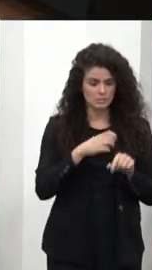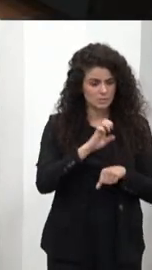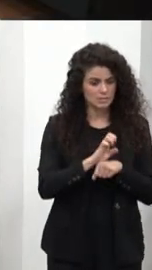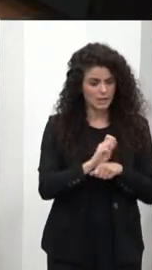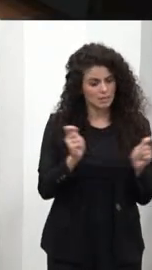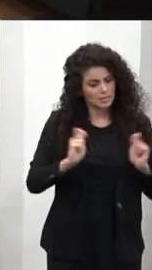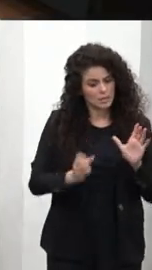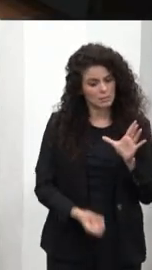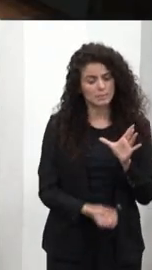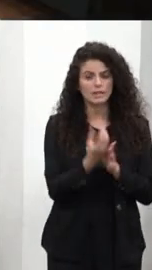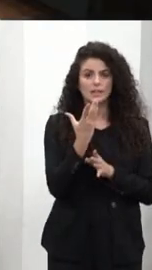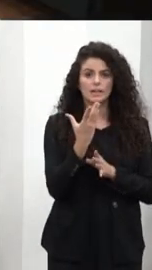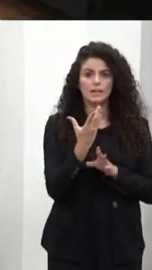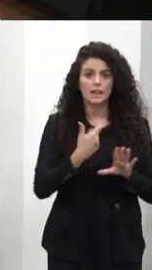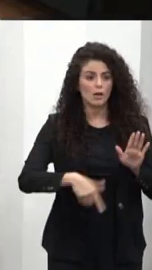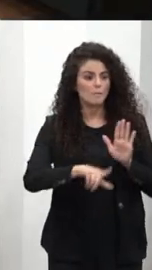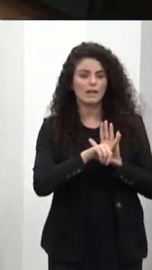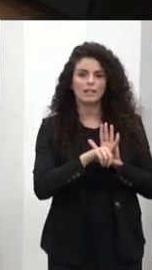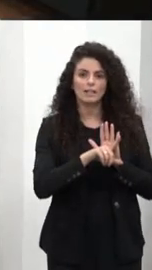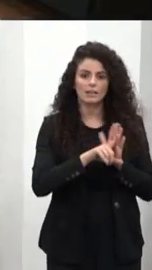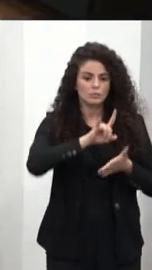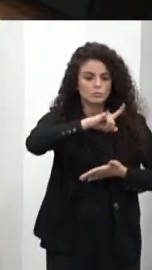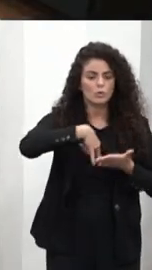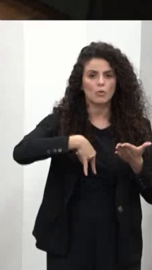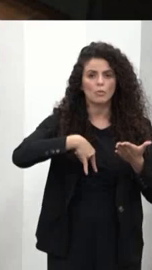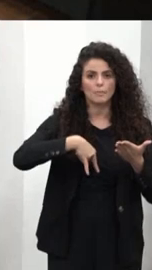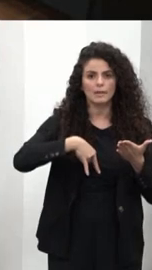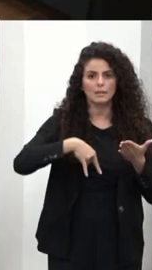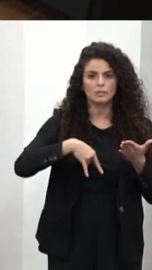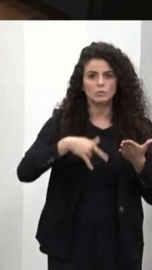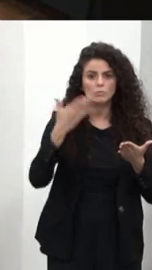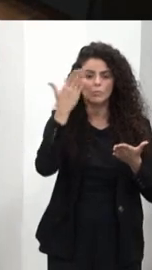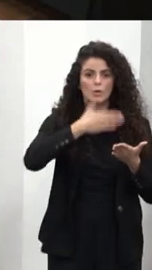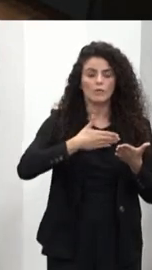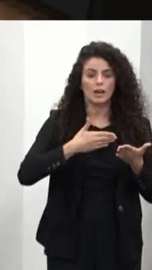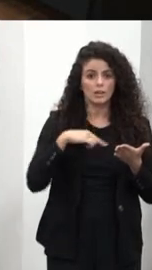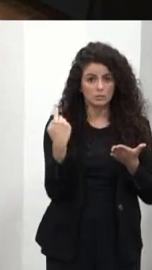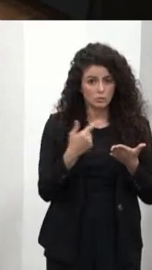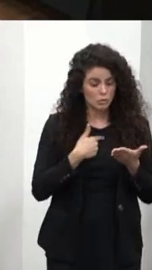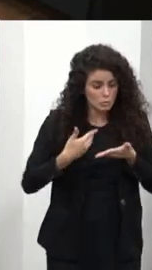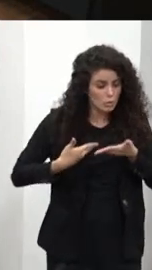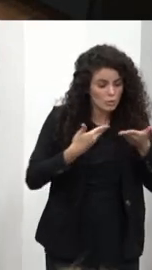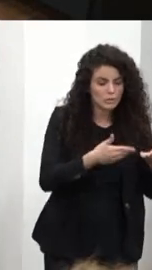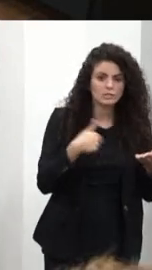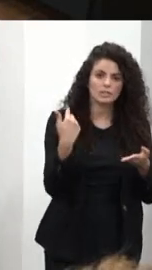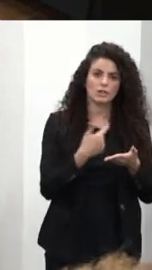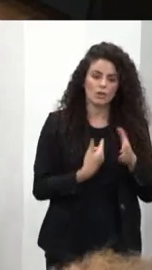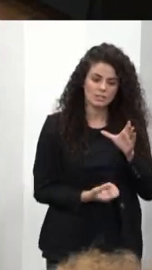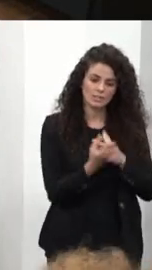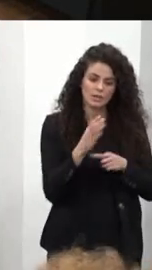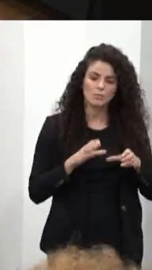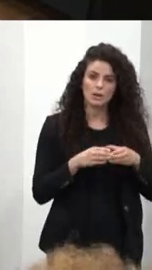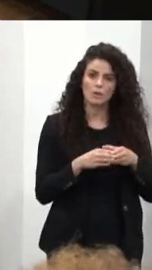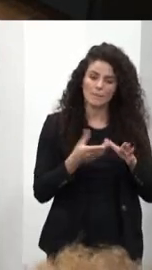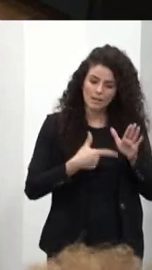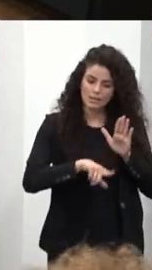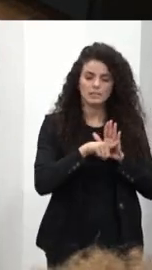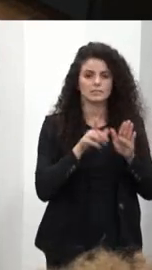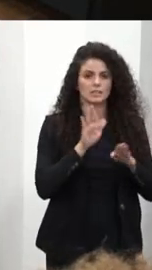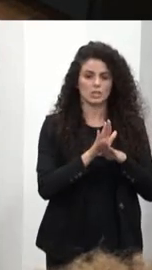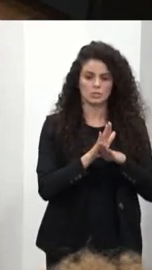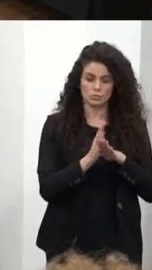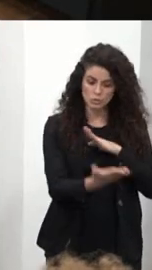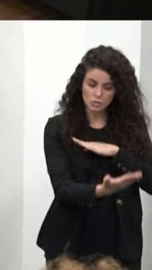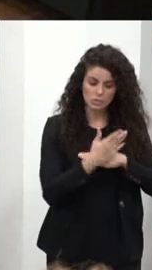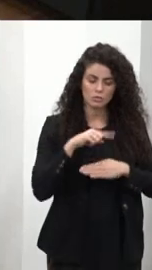fiscal então chame a gente chamem o setor vamos participar de uma comissão para que a gente tenha uma lei que Facilite a nossa